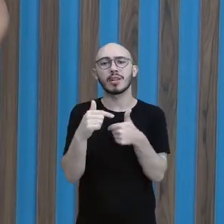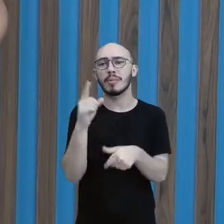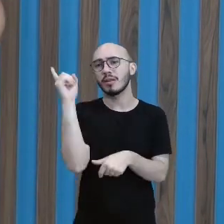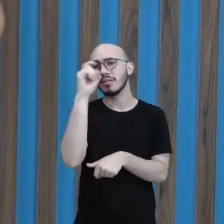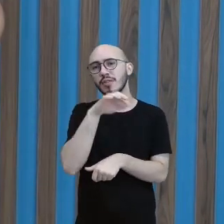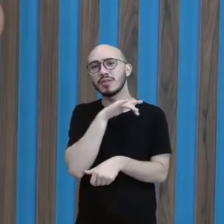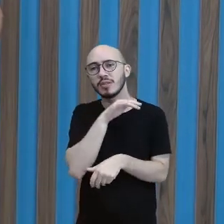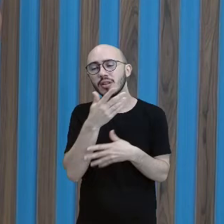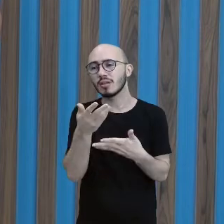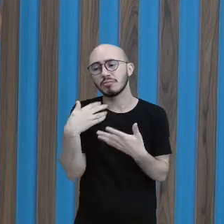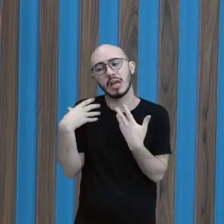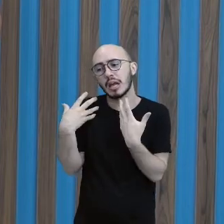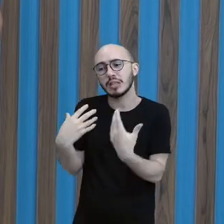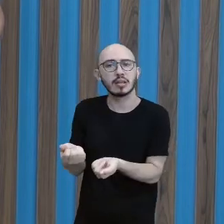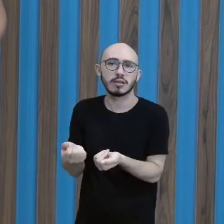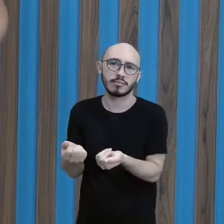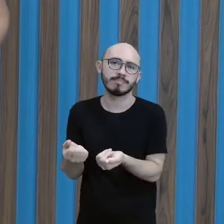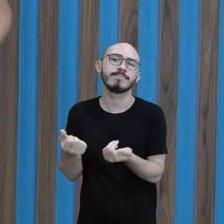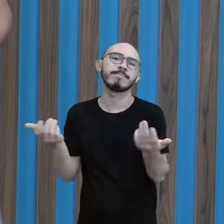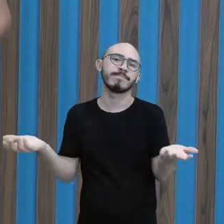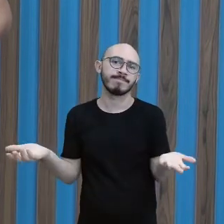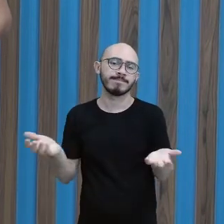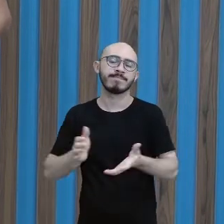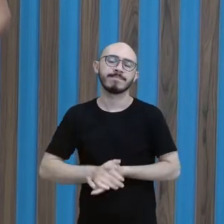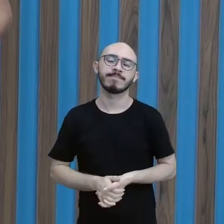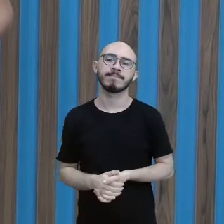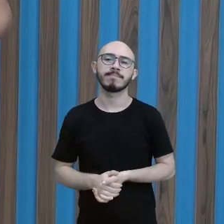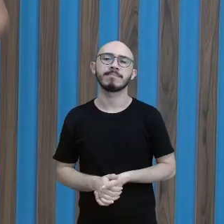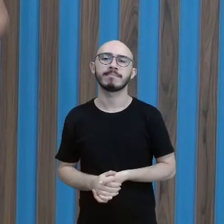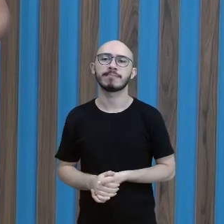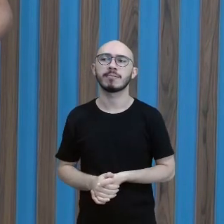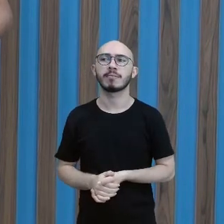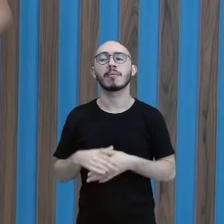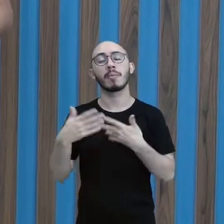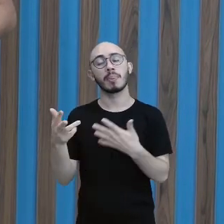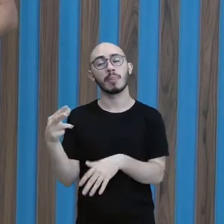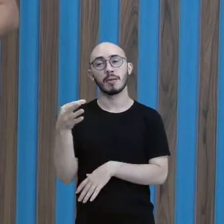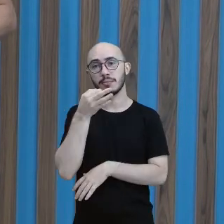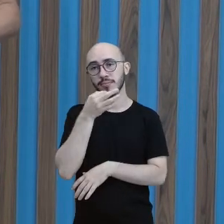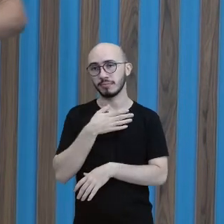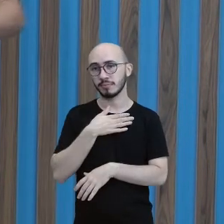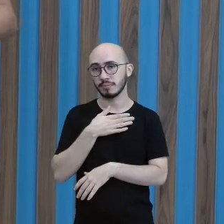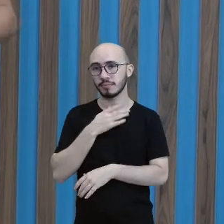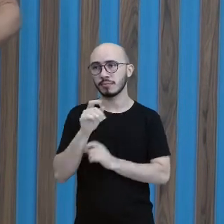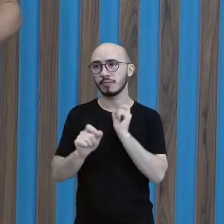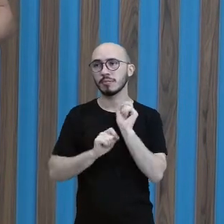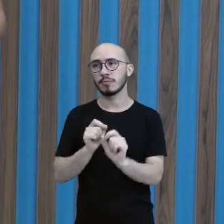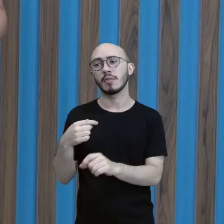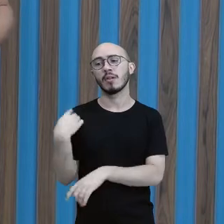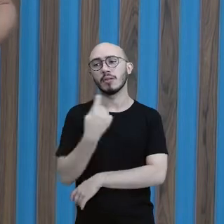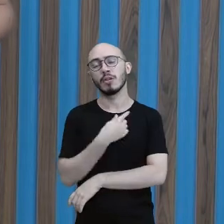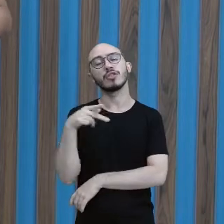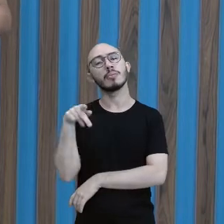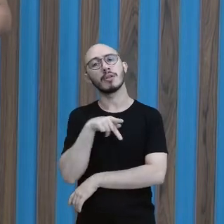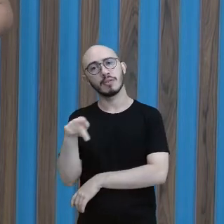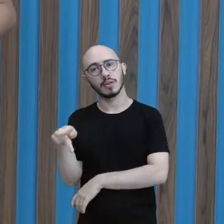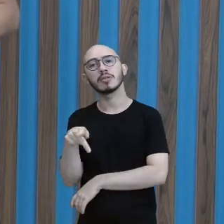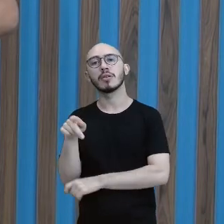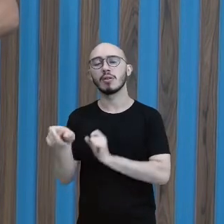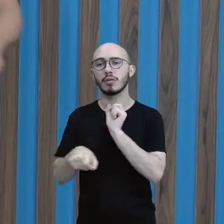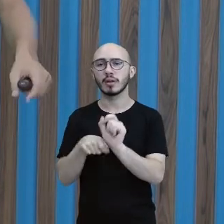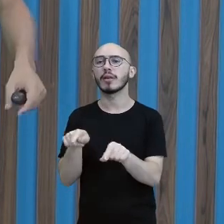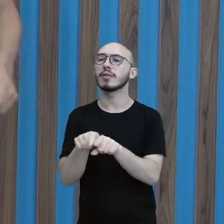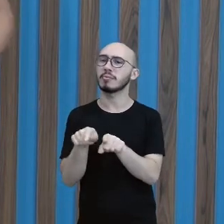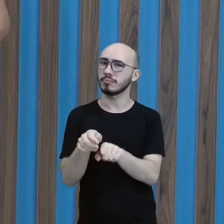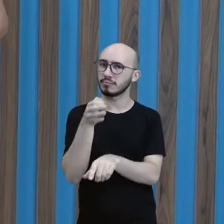acabar aceitando um trabalho numa situação bem ruim. Então, particularmente, né, e aí eu acho que a gente como professor, a gente se posiciona assim, porque todo mundo